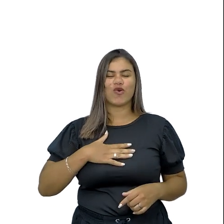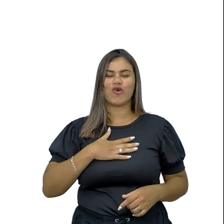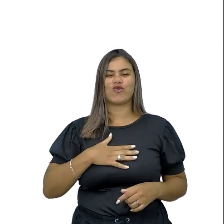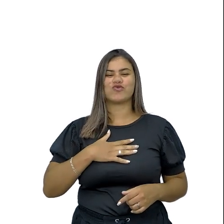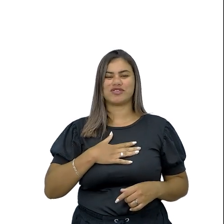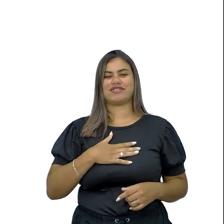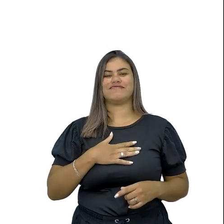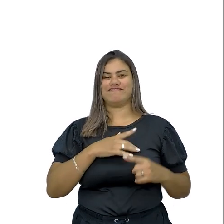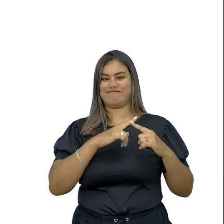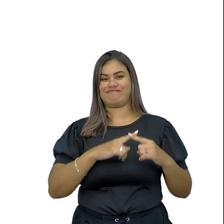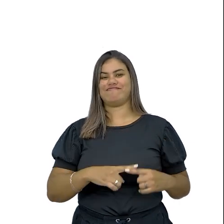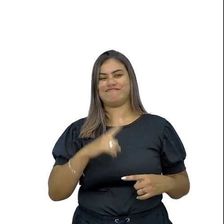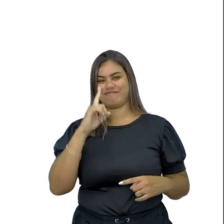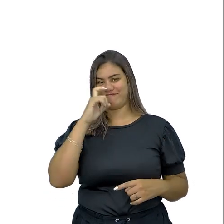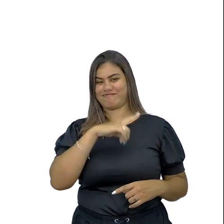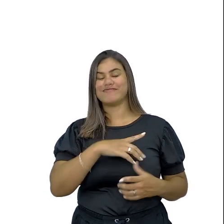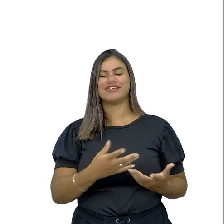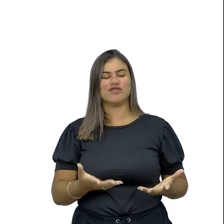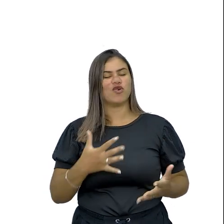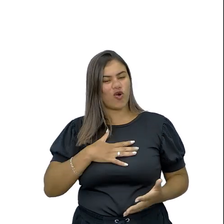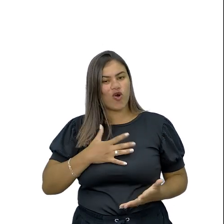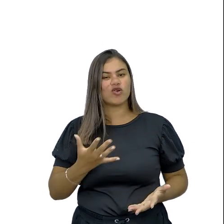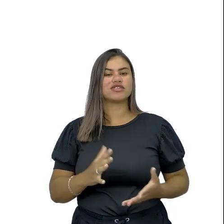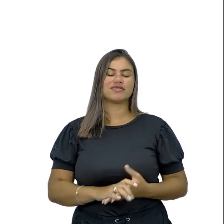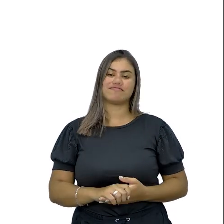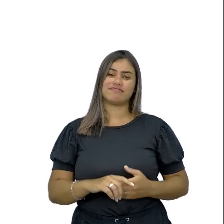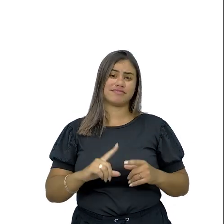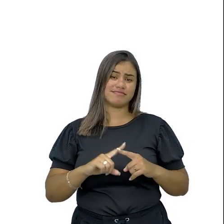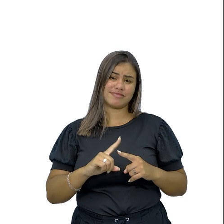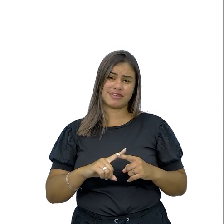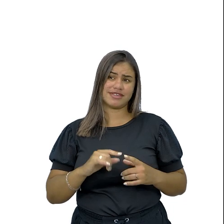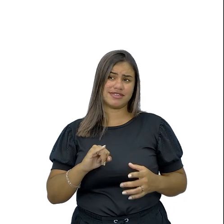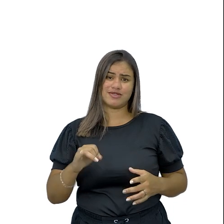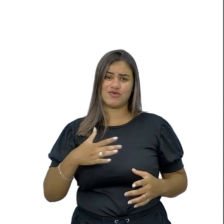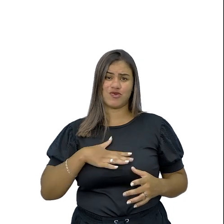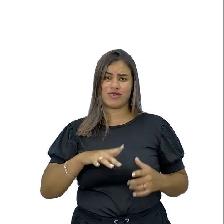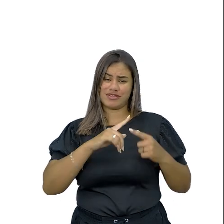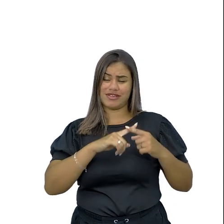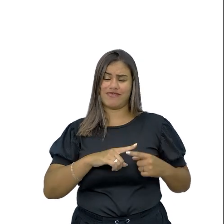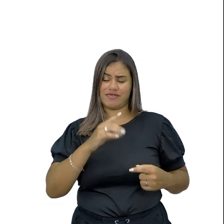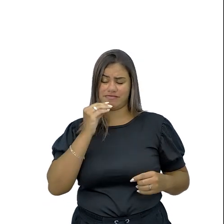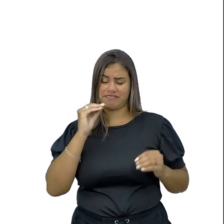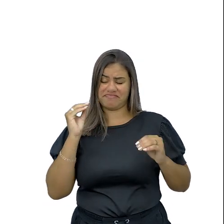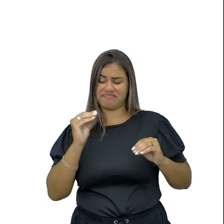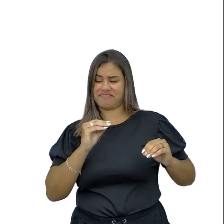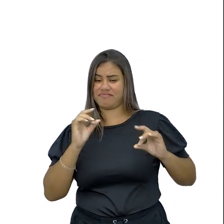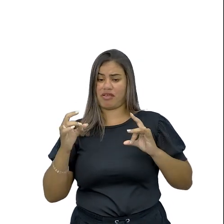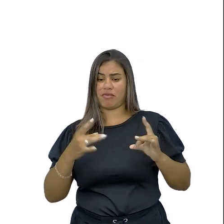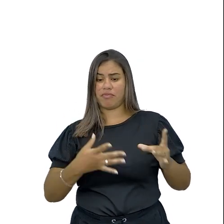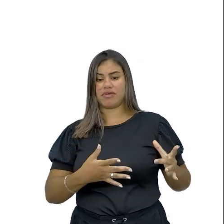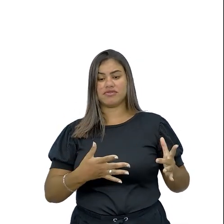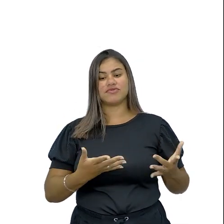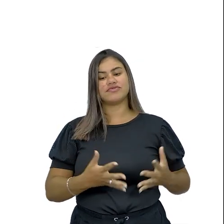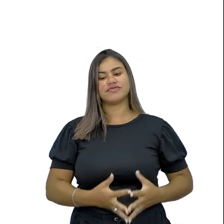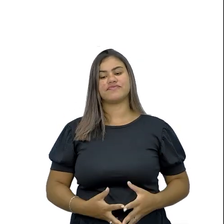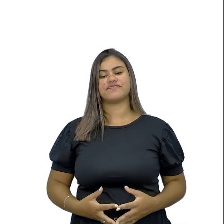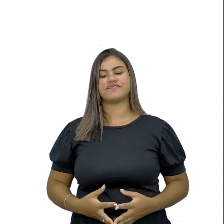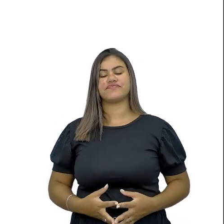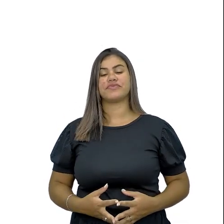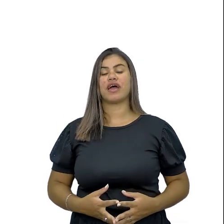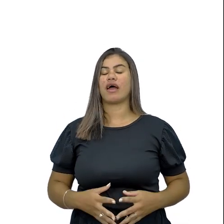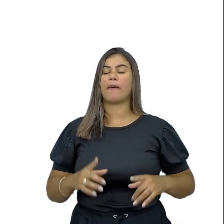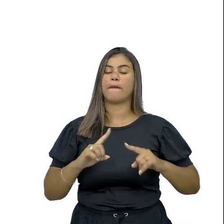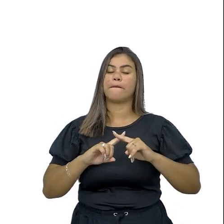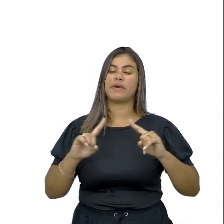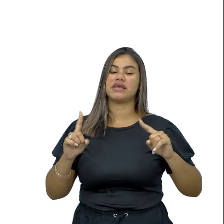alguma maneira, né? Porque senão nós já tínhamos muitas vezes abandonado tudo isso. Então, nós estamos aqui para fazer